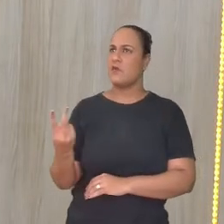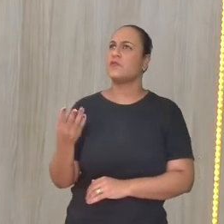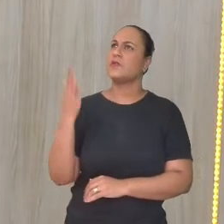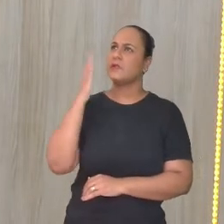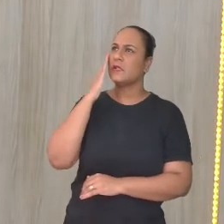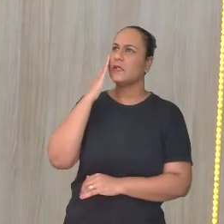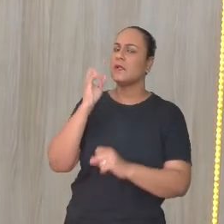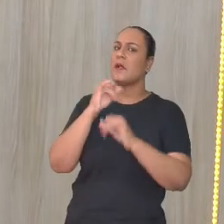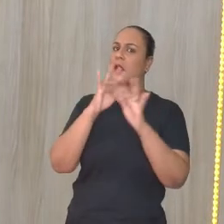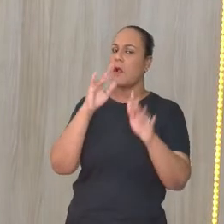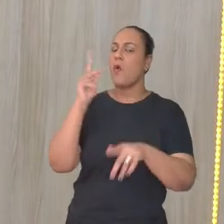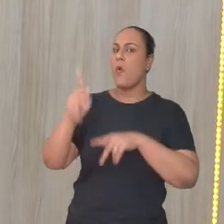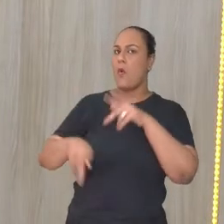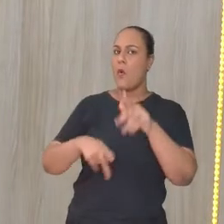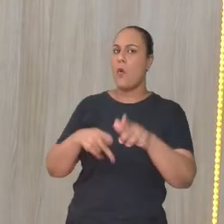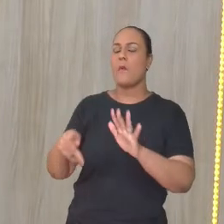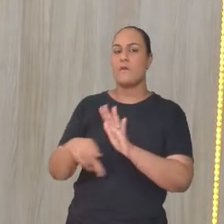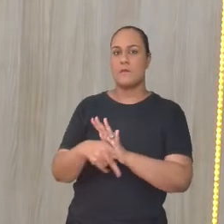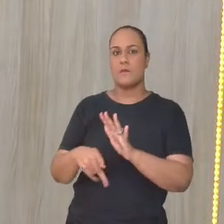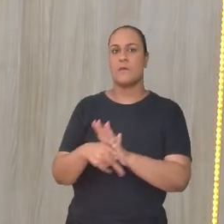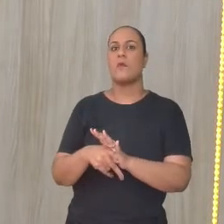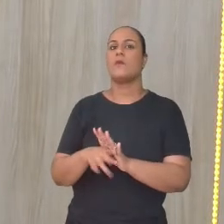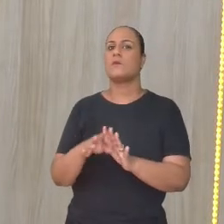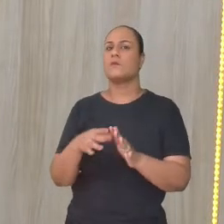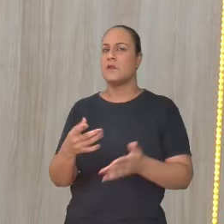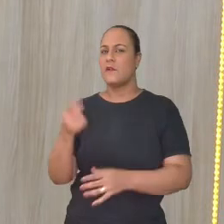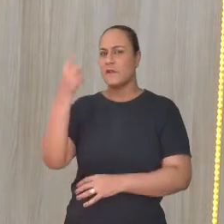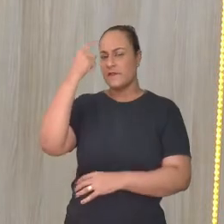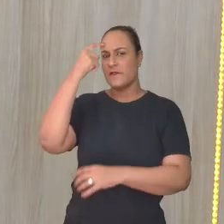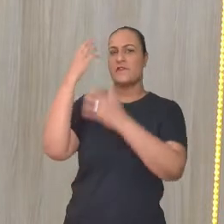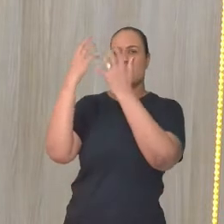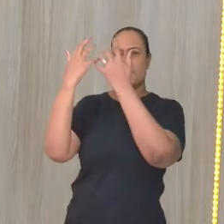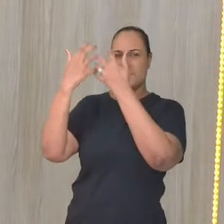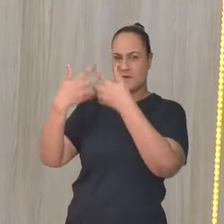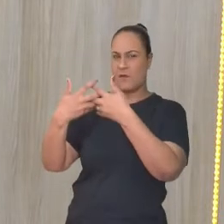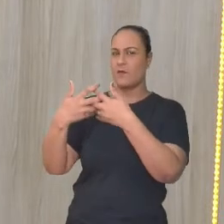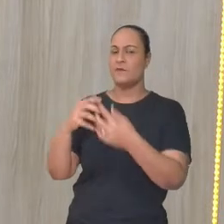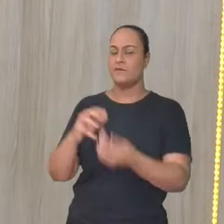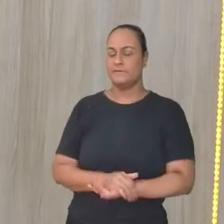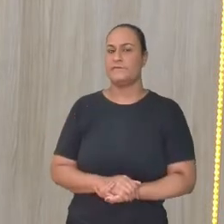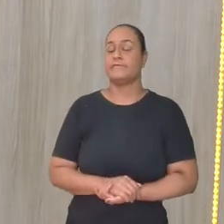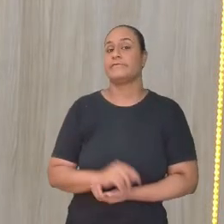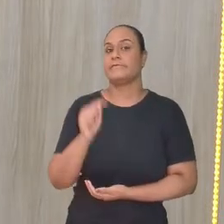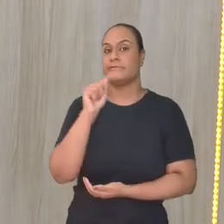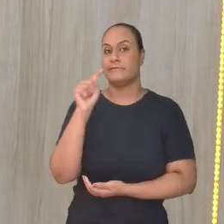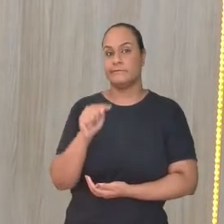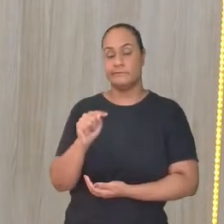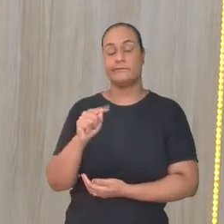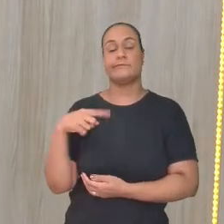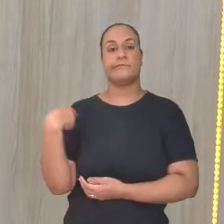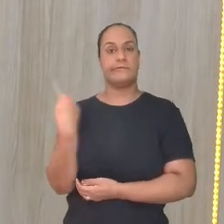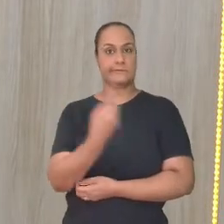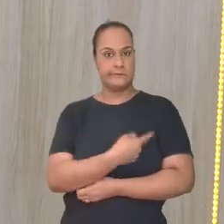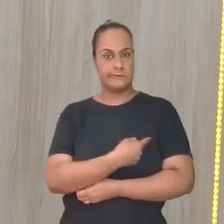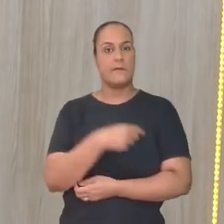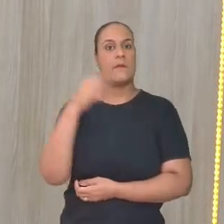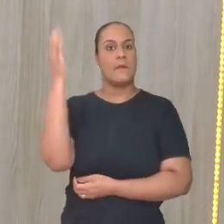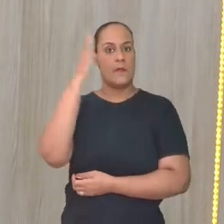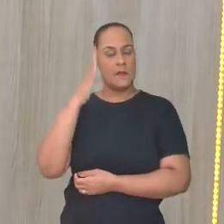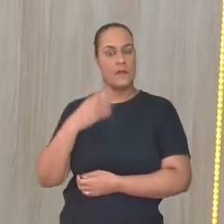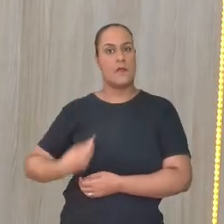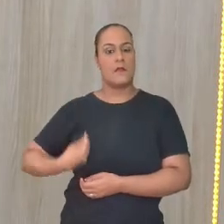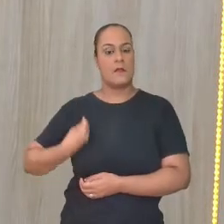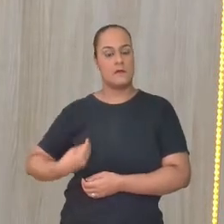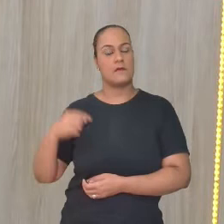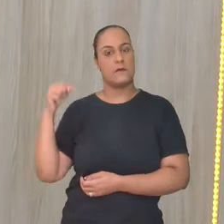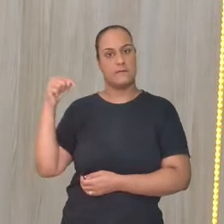como civilizatórios. Fica até essa inquietação e essa reflexão aí, né? Será que nós, né, os brasileiros que já